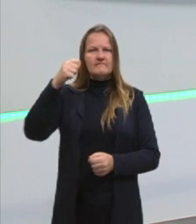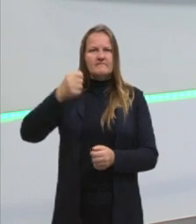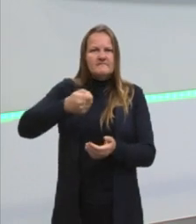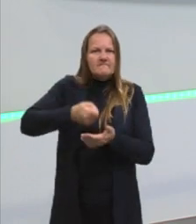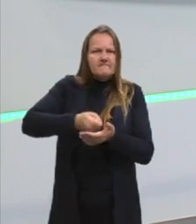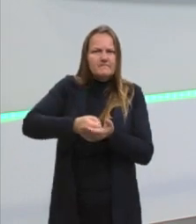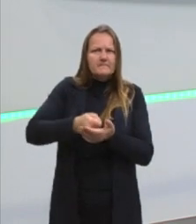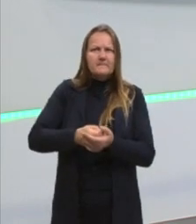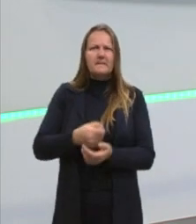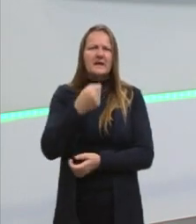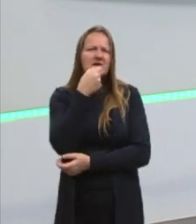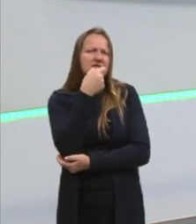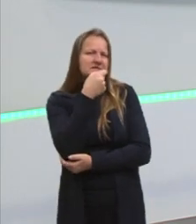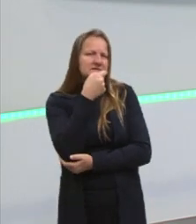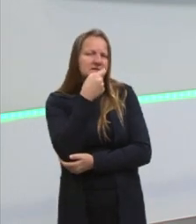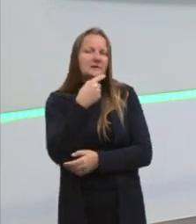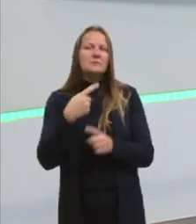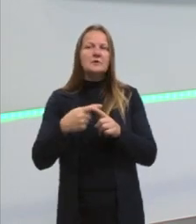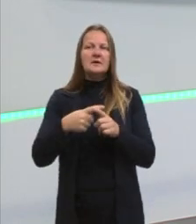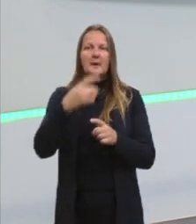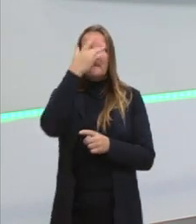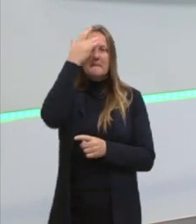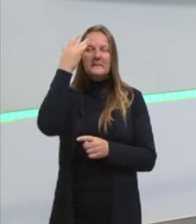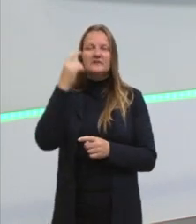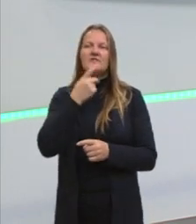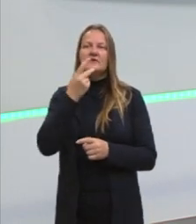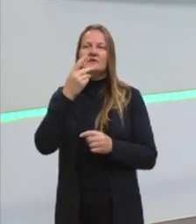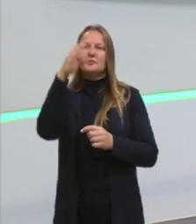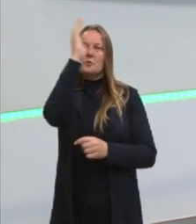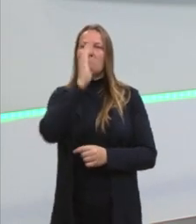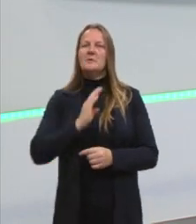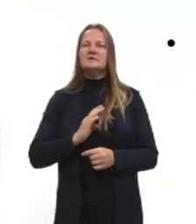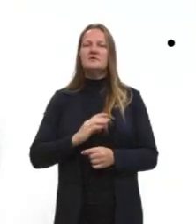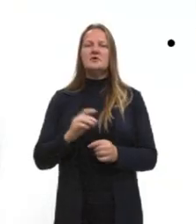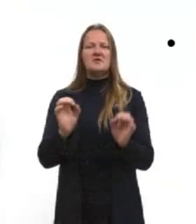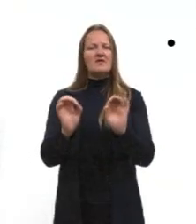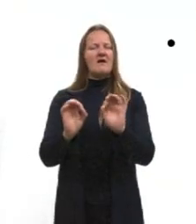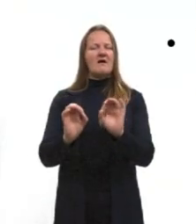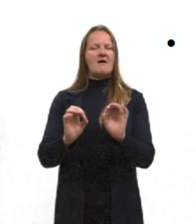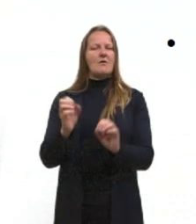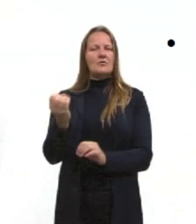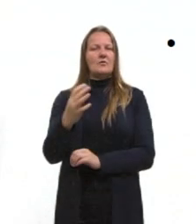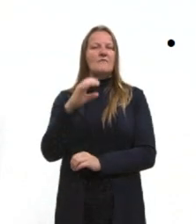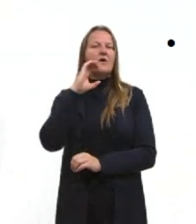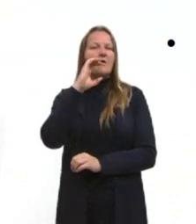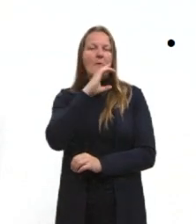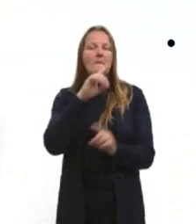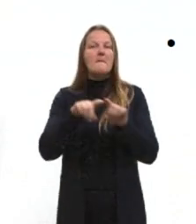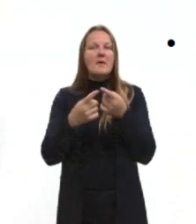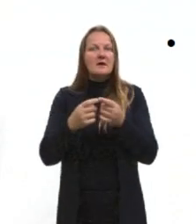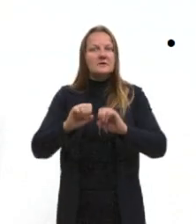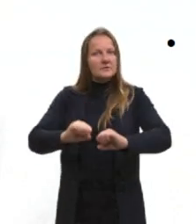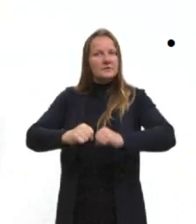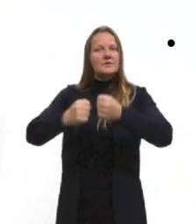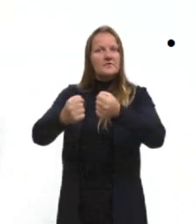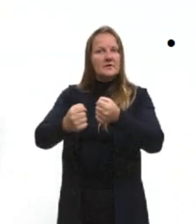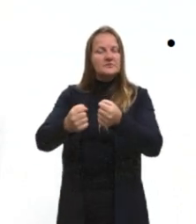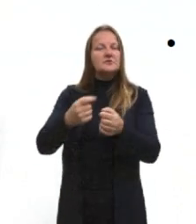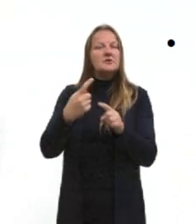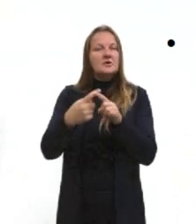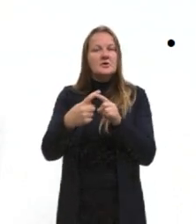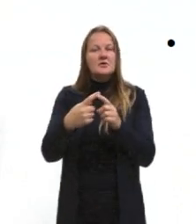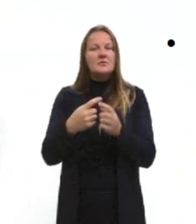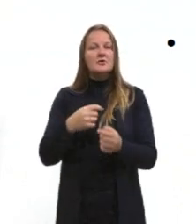engraçado né a ironia as pessoas estão aqui dizendo que o Brasil não vai ser uma nova Cuba Mas eles estão defendendo no fundo